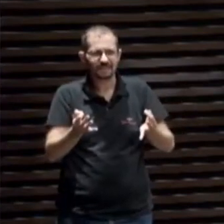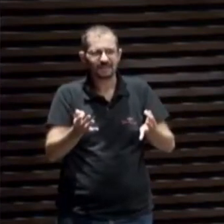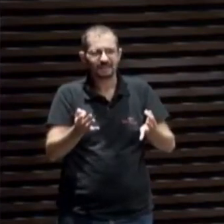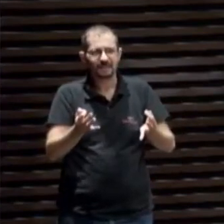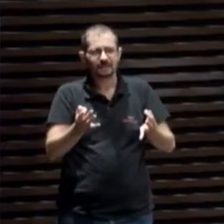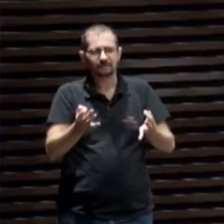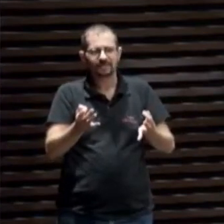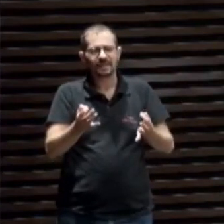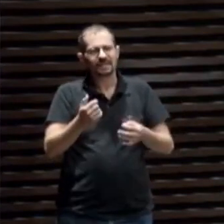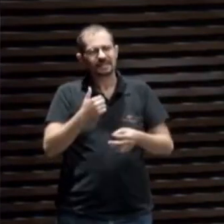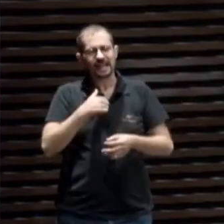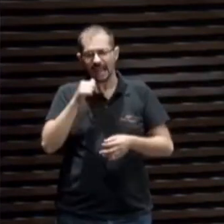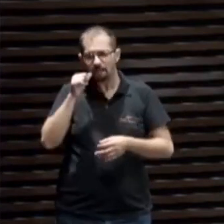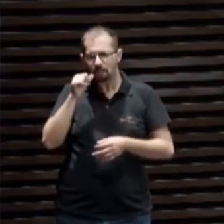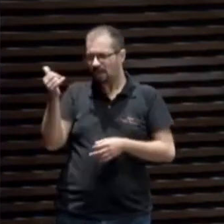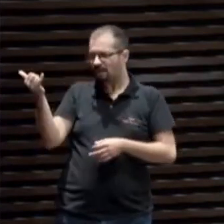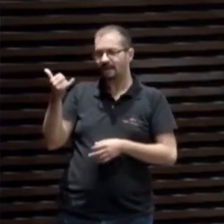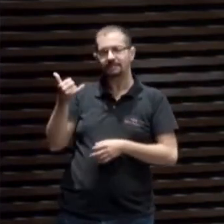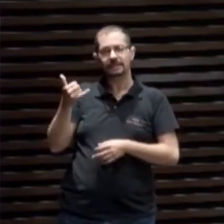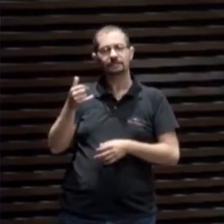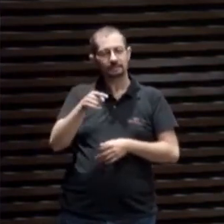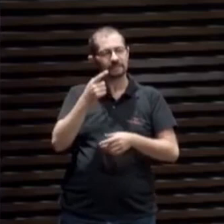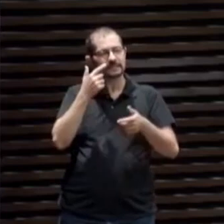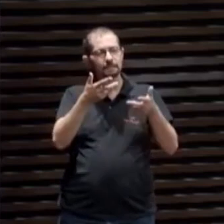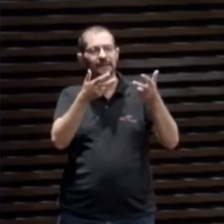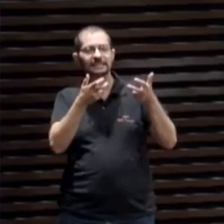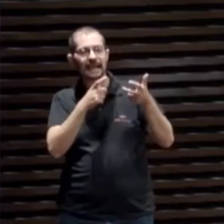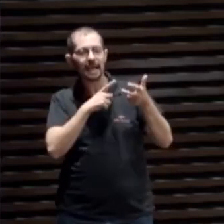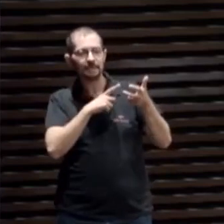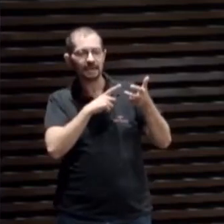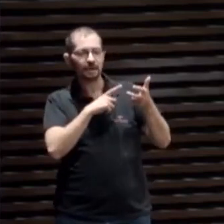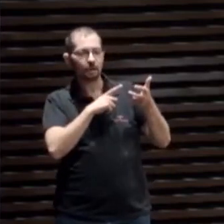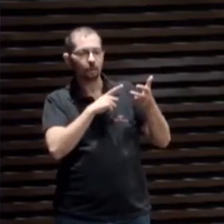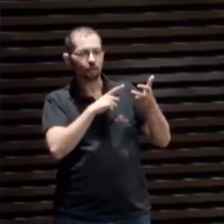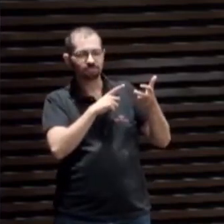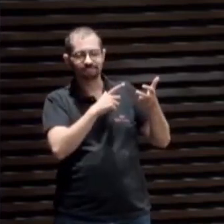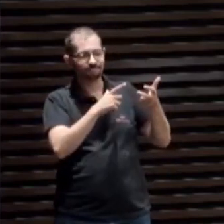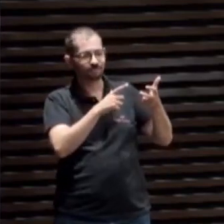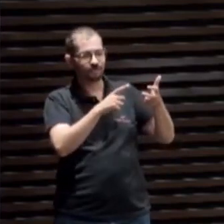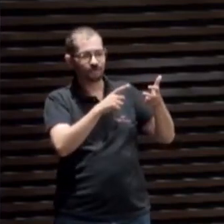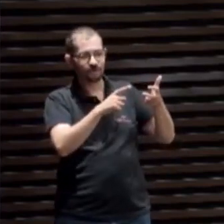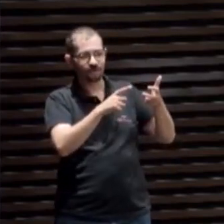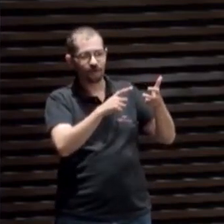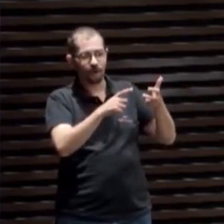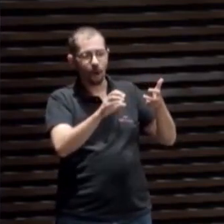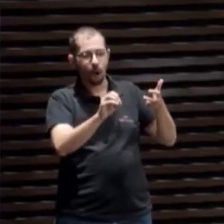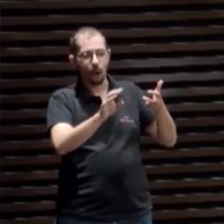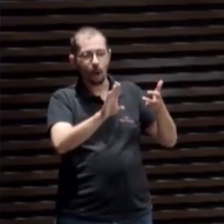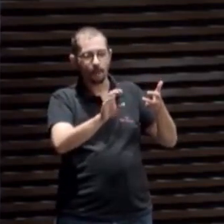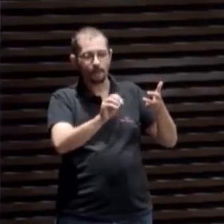consegue identificar o oboé. E eu disse, o que é oboé? Aí ela